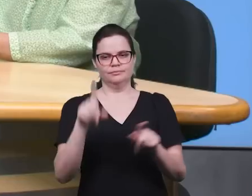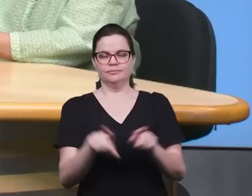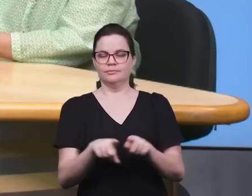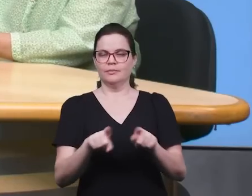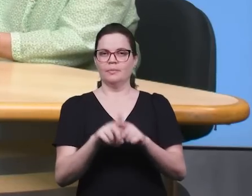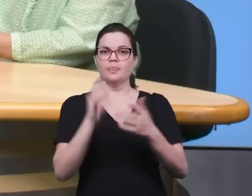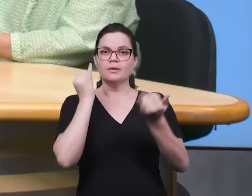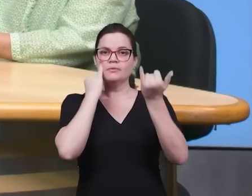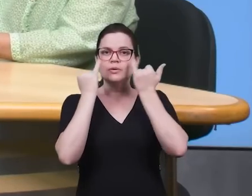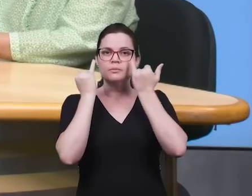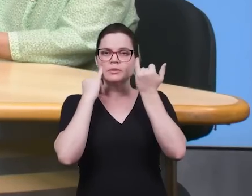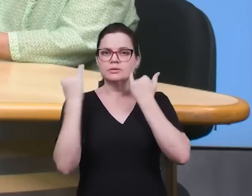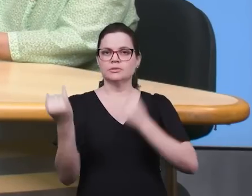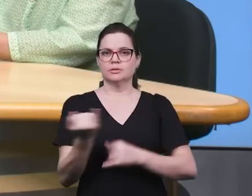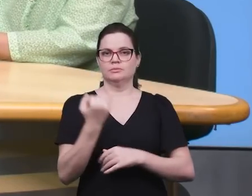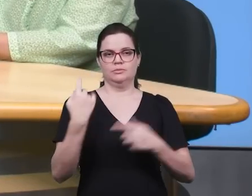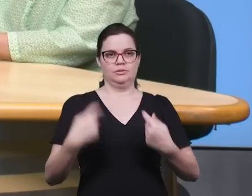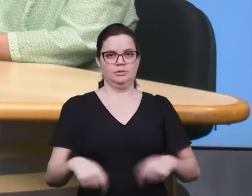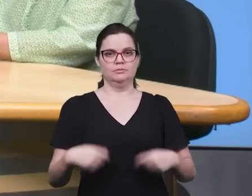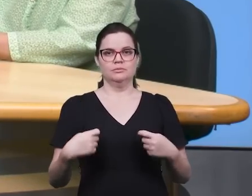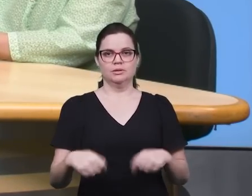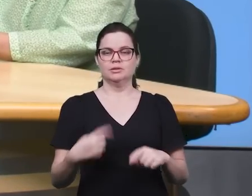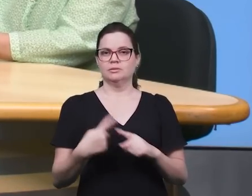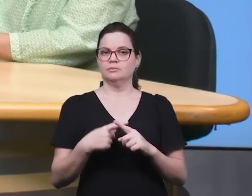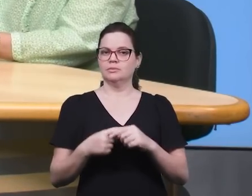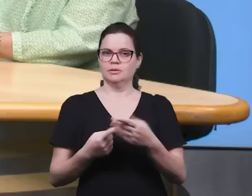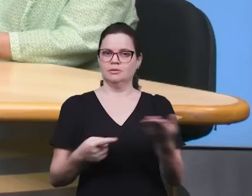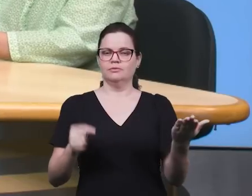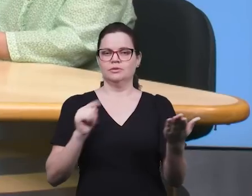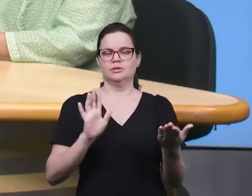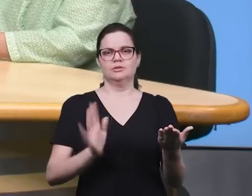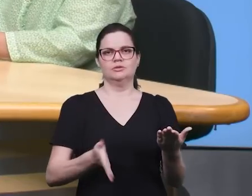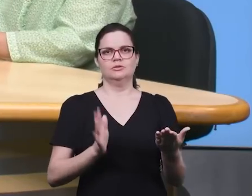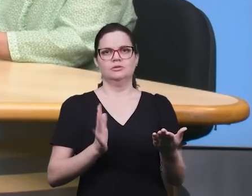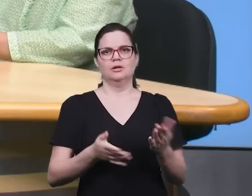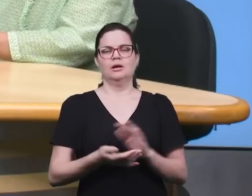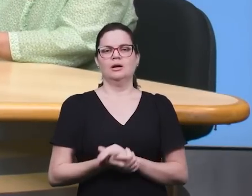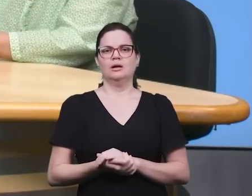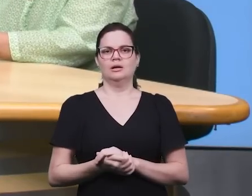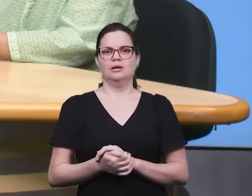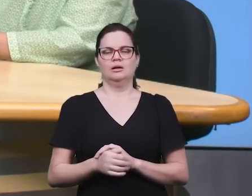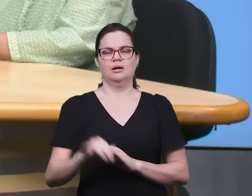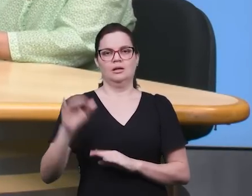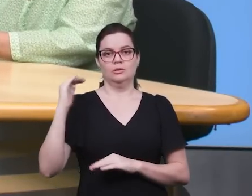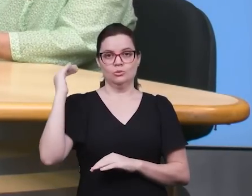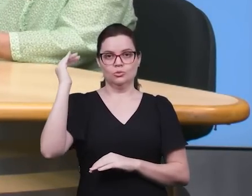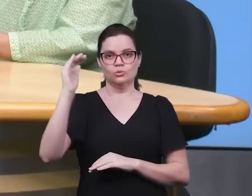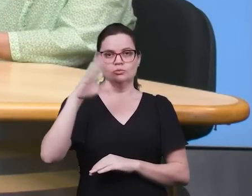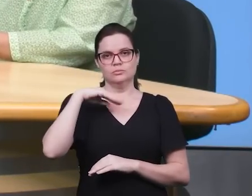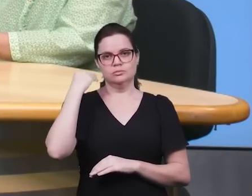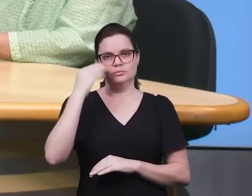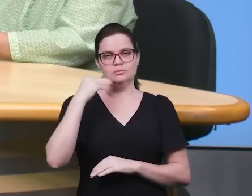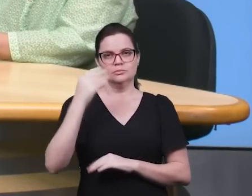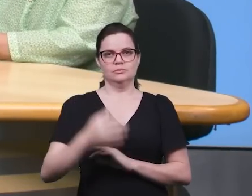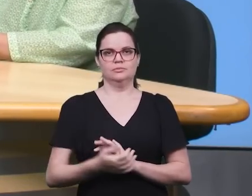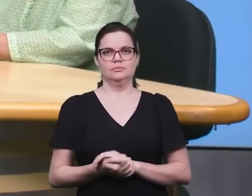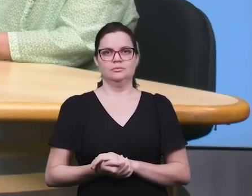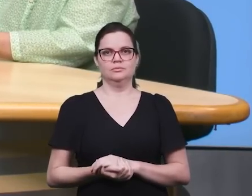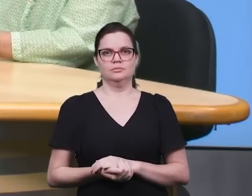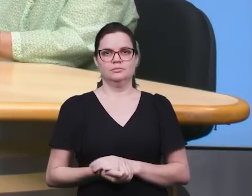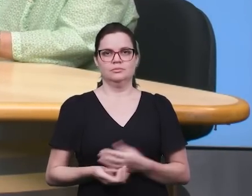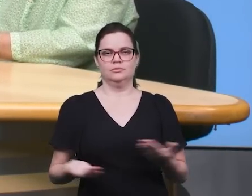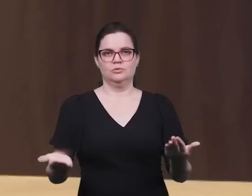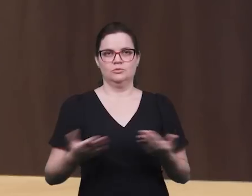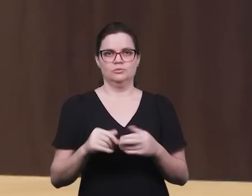passar informações valiosas, né? Porque você, como já na forma de adulto, né? Você tem essa experiência. E hoje